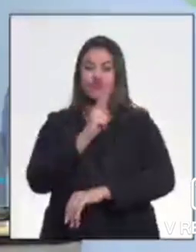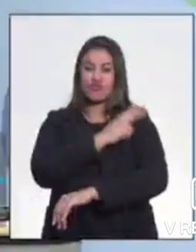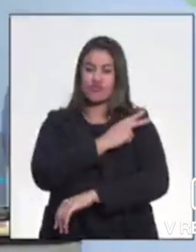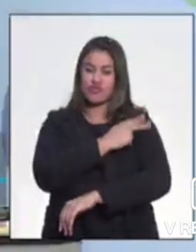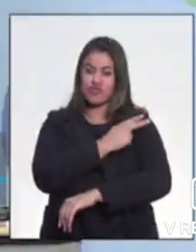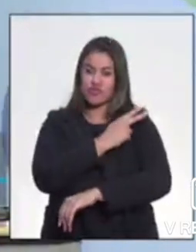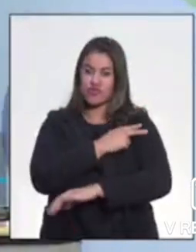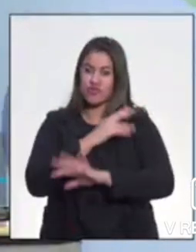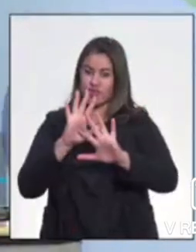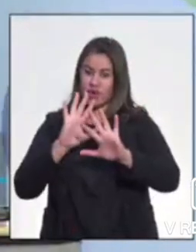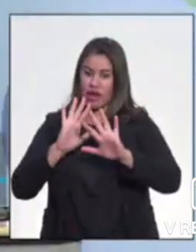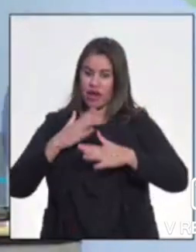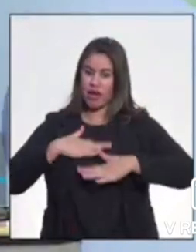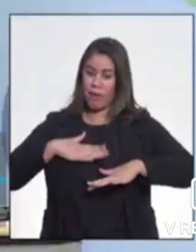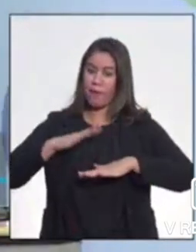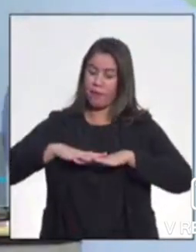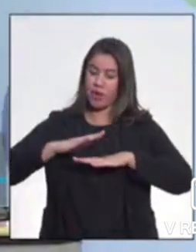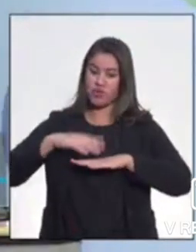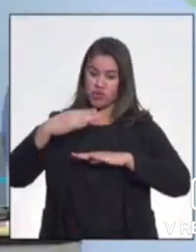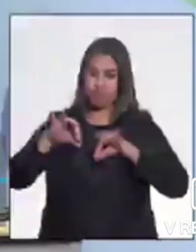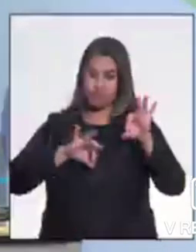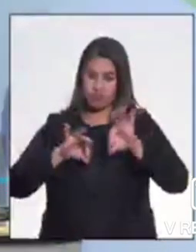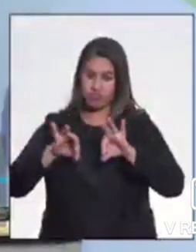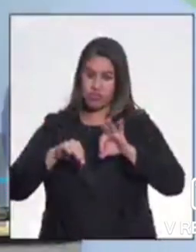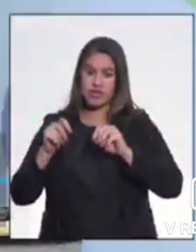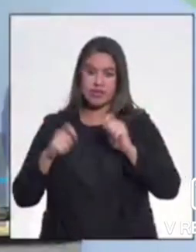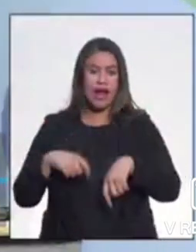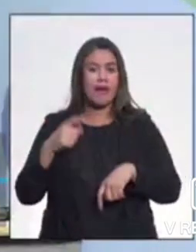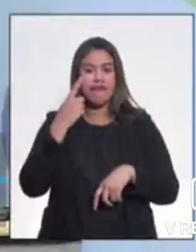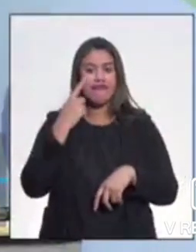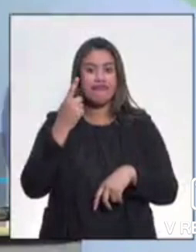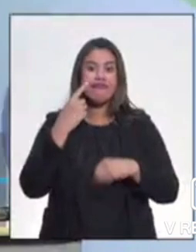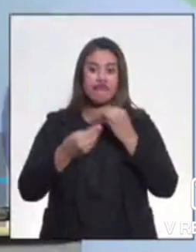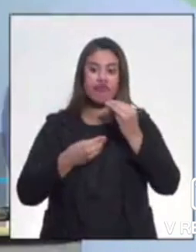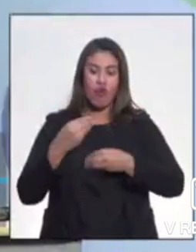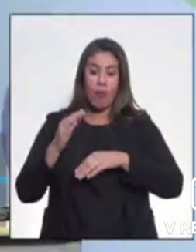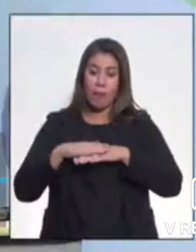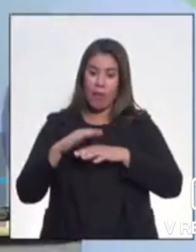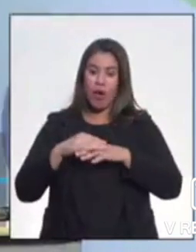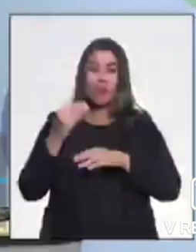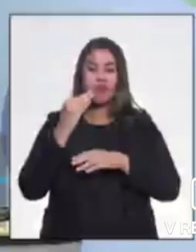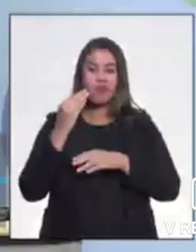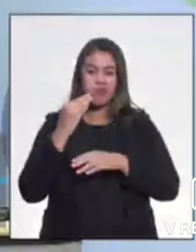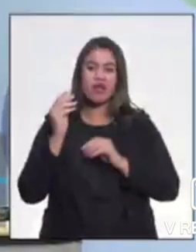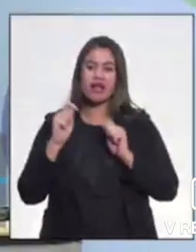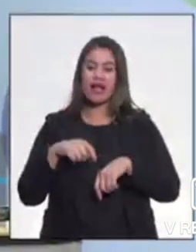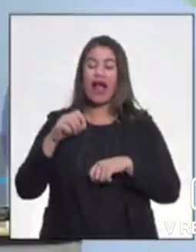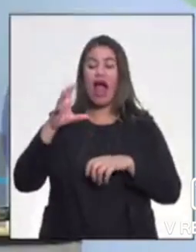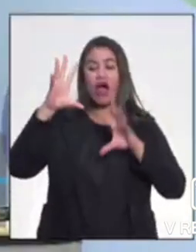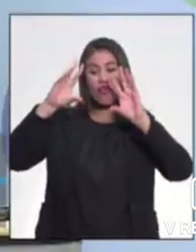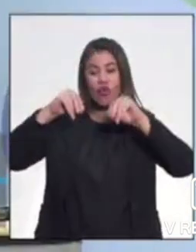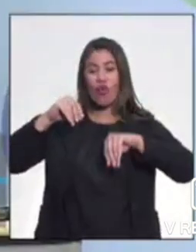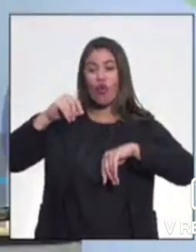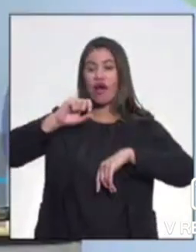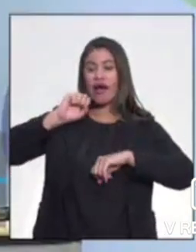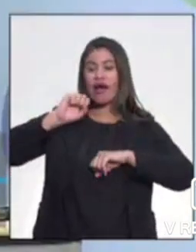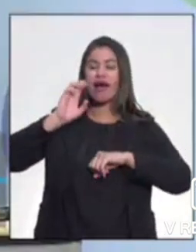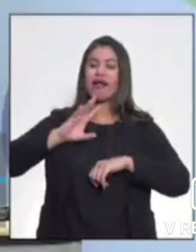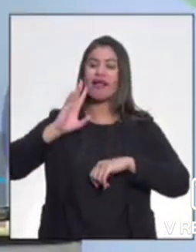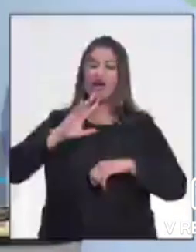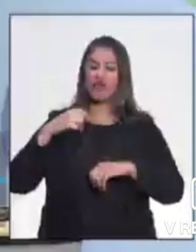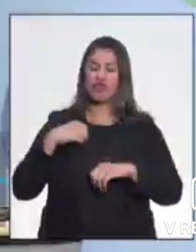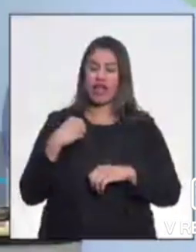médio, não pede para o irmão mais novo fazer, faz você. Aí você mostra para os seus pais em casa, tem que fazer à noite para ficar mais legal. Você pega uma lâmpada daquela que